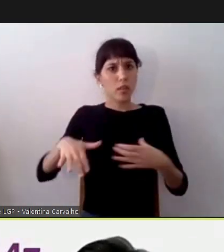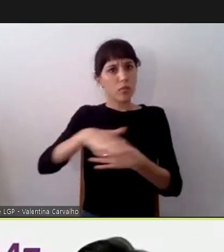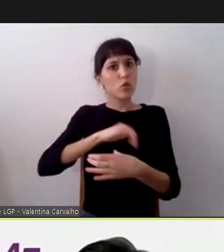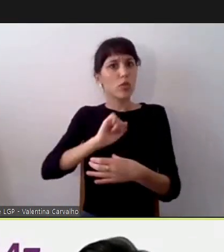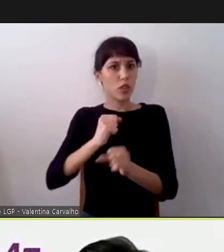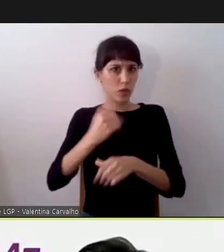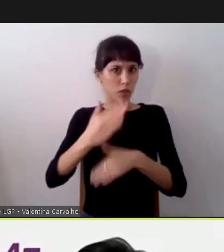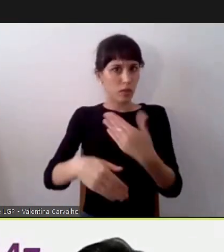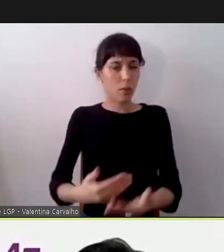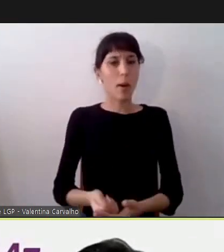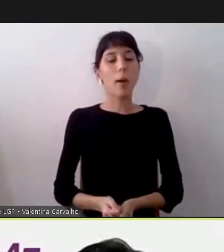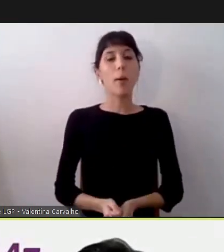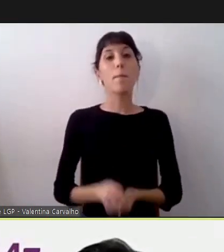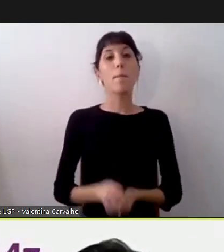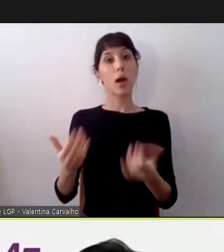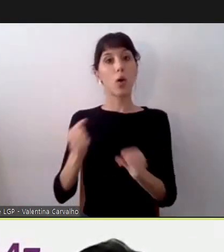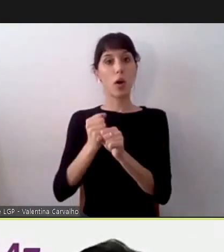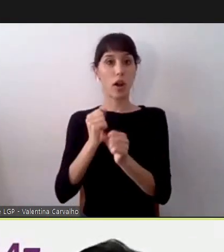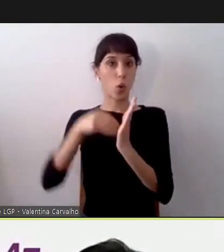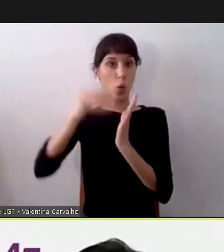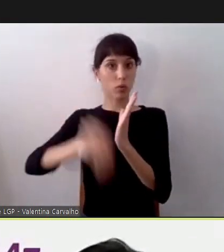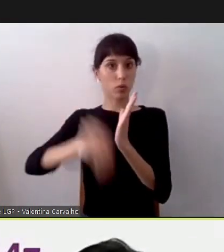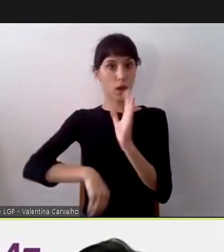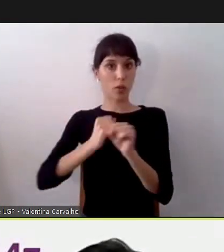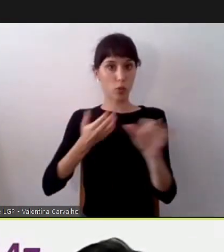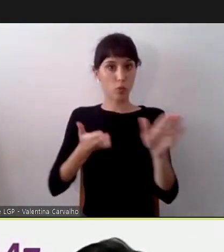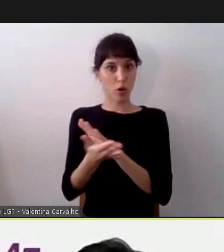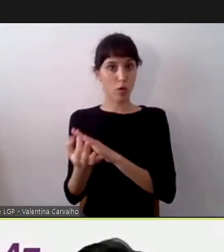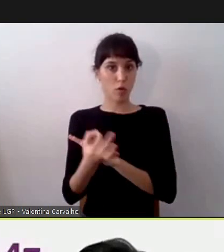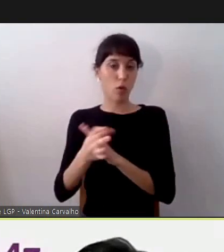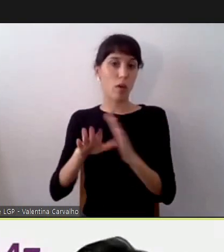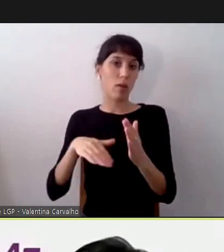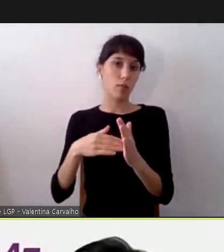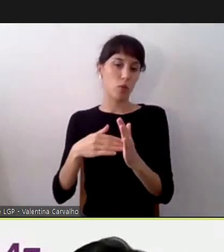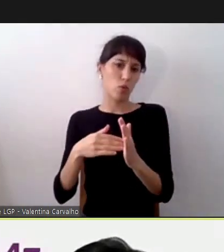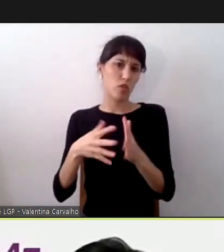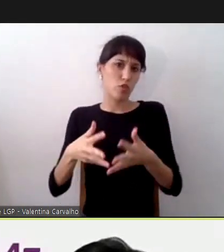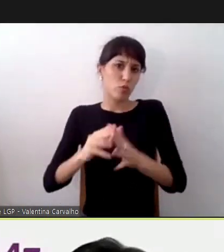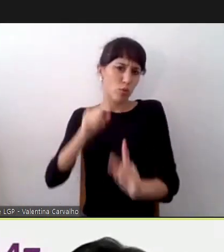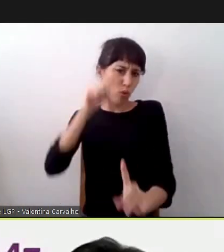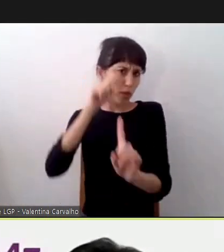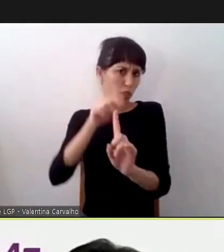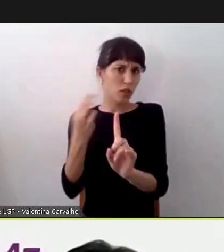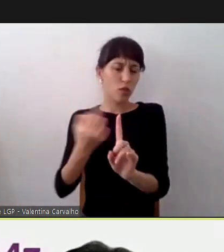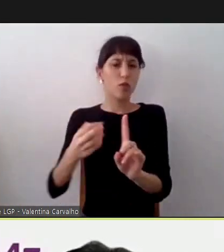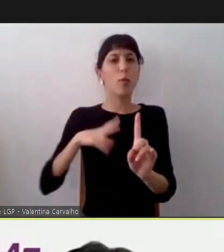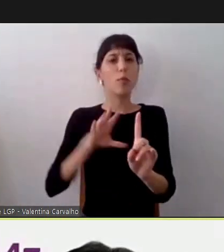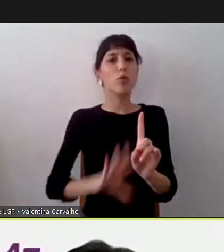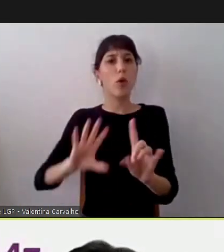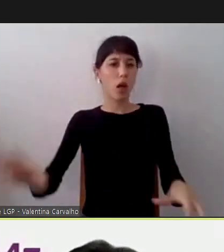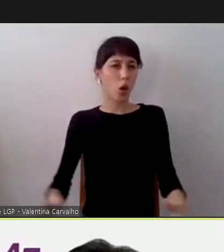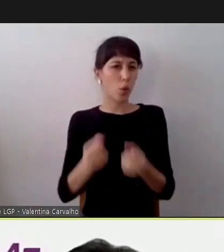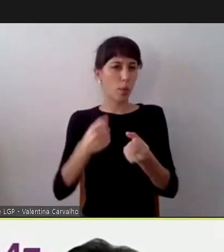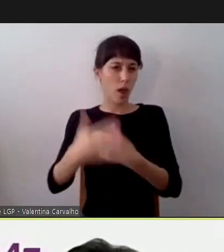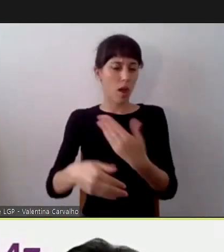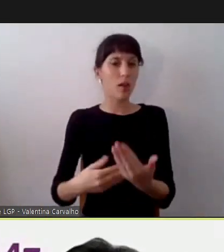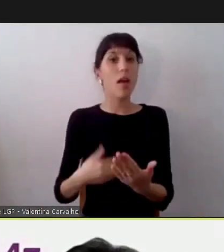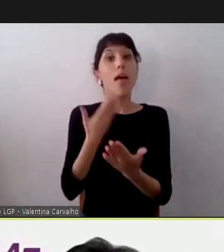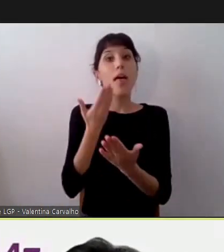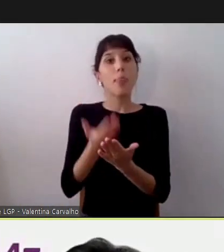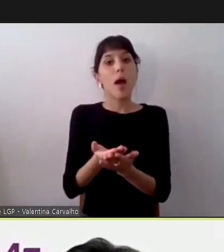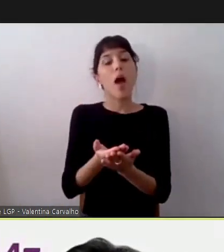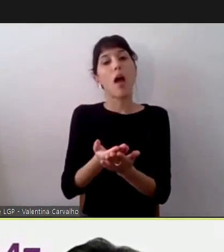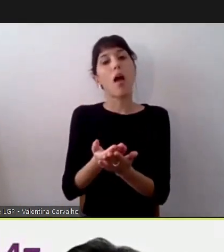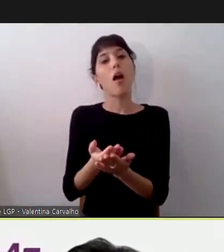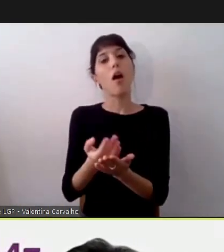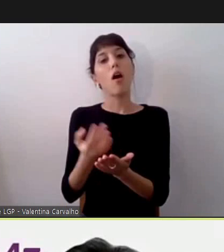A atual contratualização com a estrutura de missão Recuperar Portugal levou a que também politicamente fosse assumida